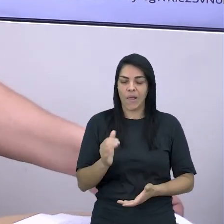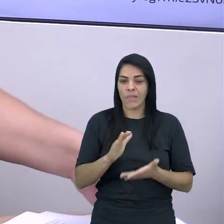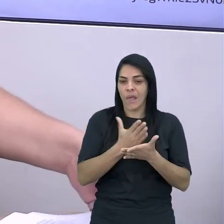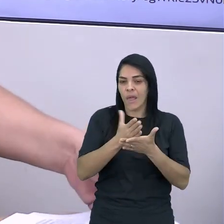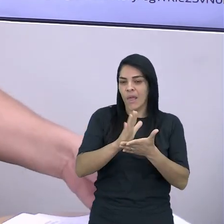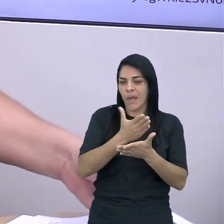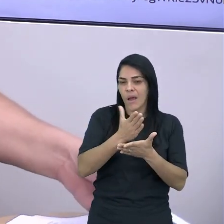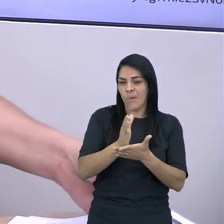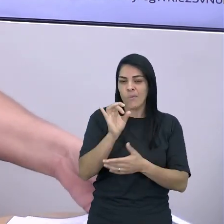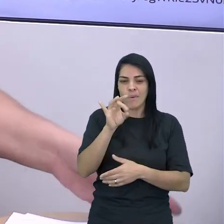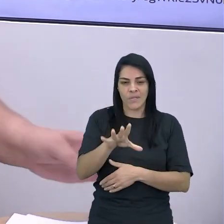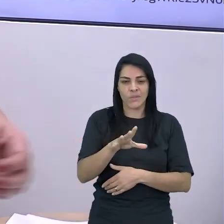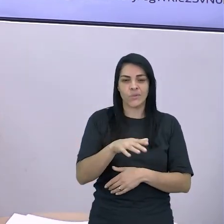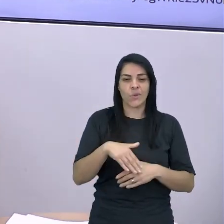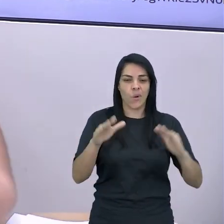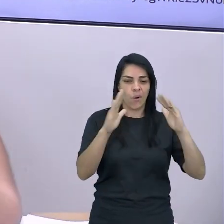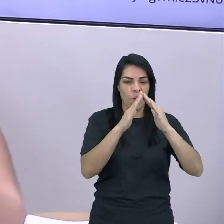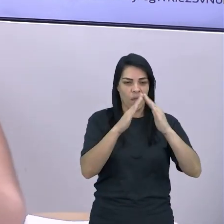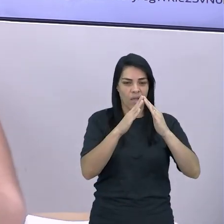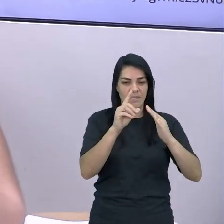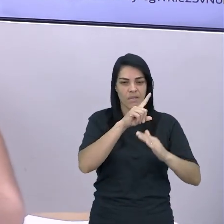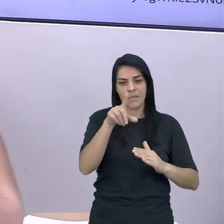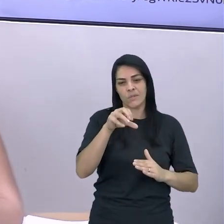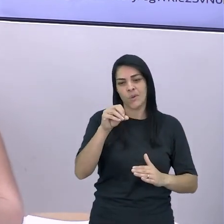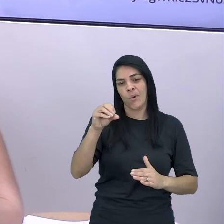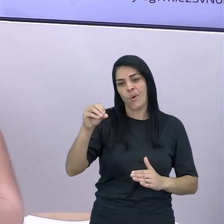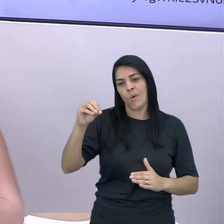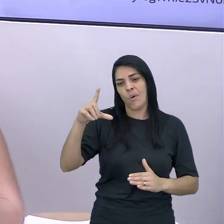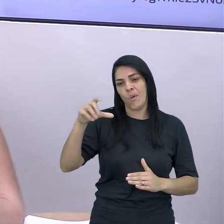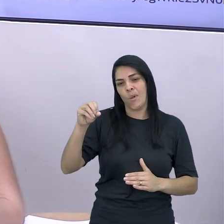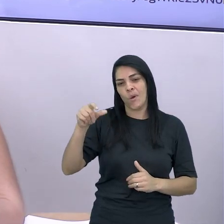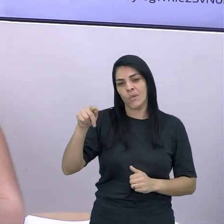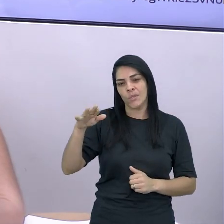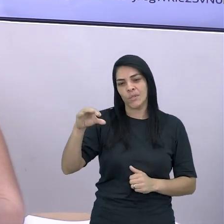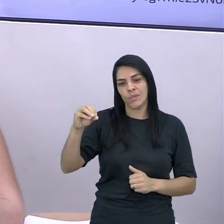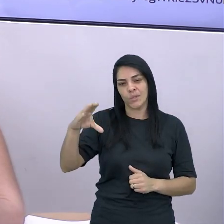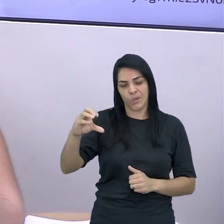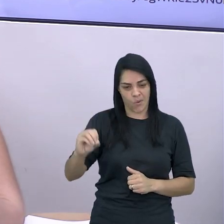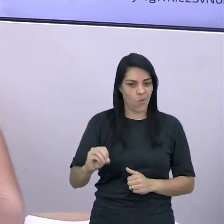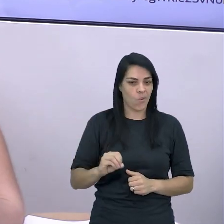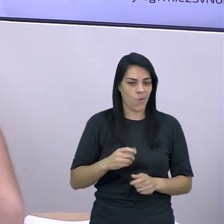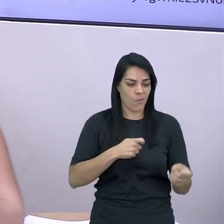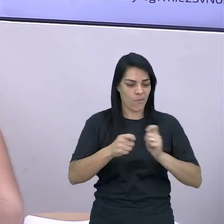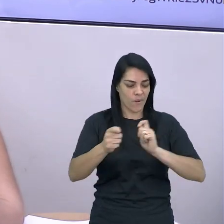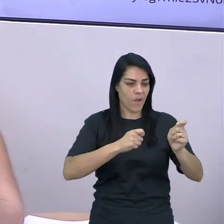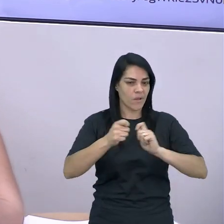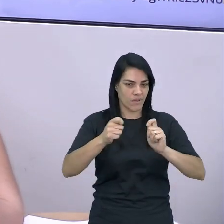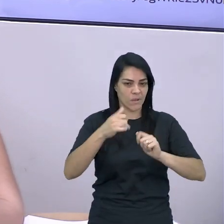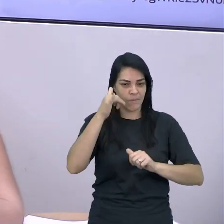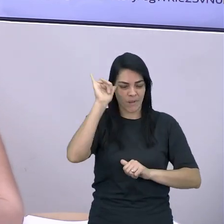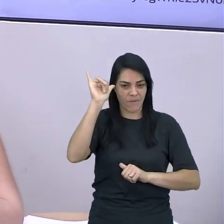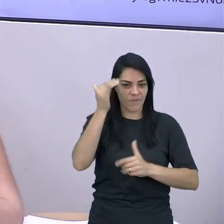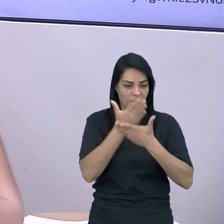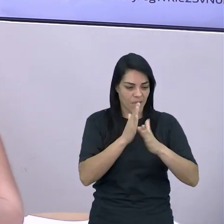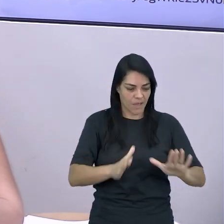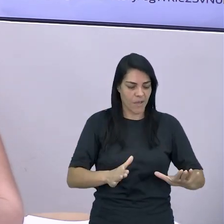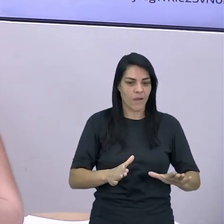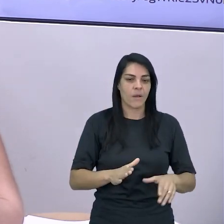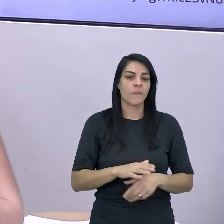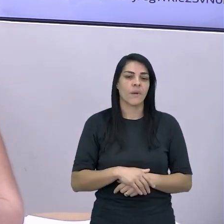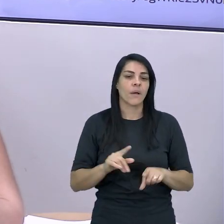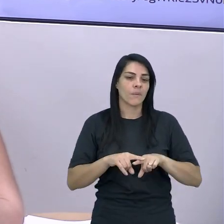aí em zoológicos para controlar, para evitar que seja extinta totalmente. Mas